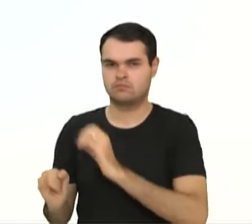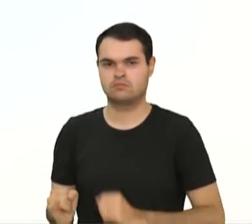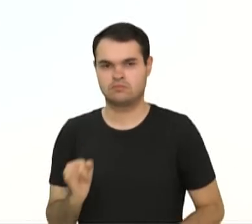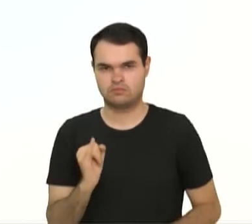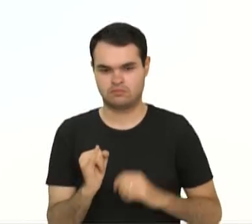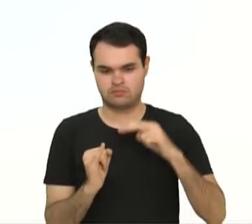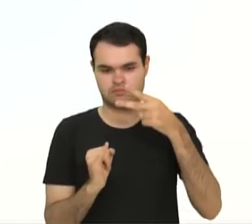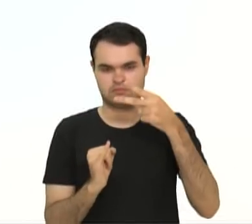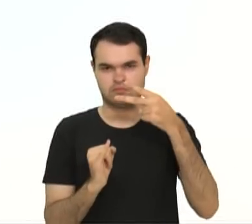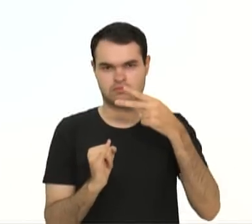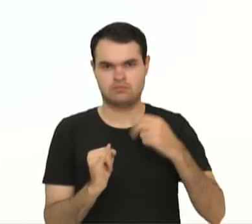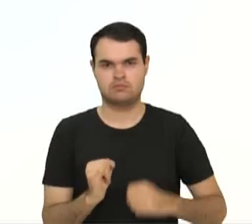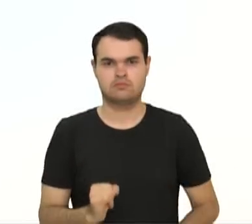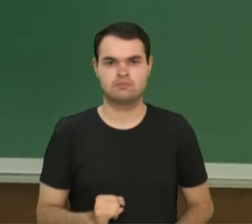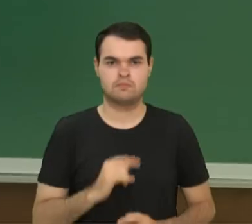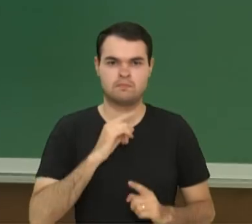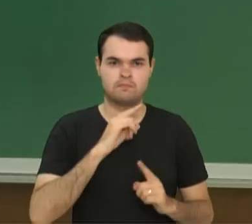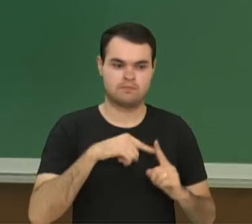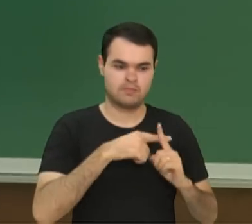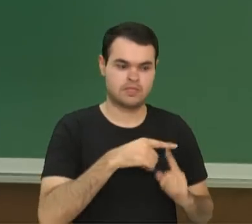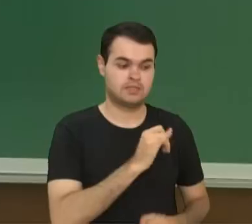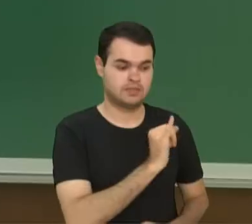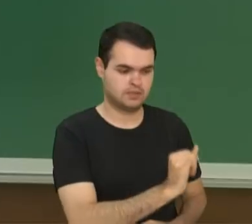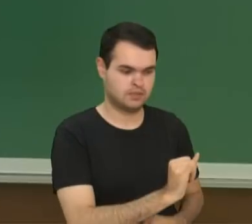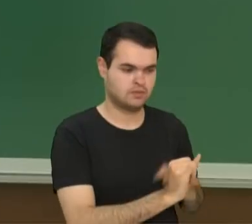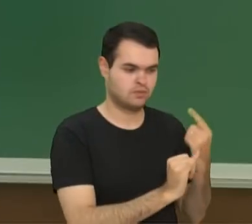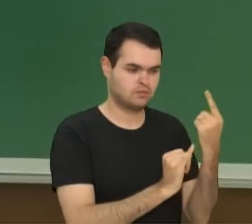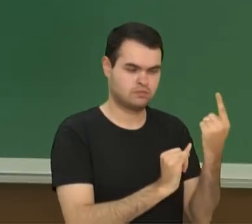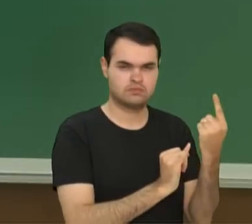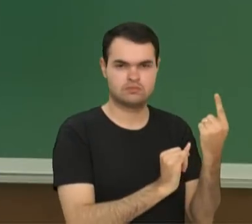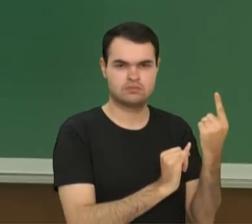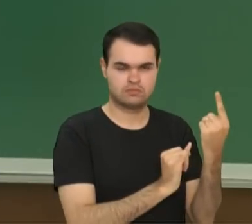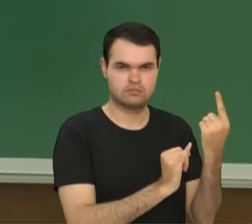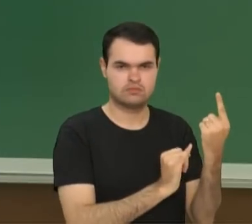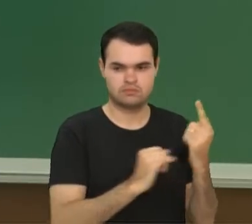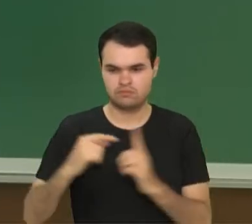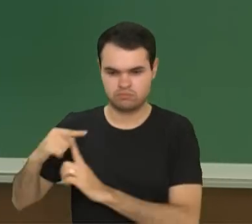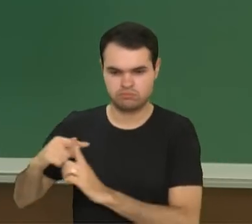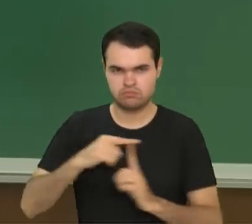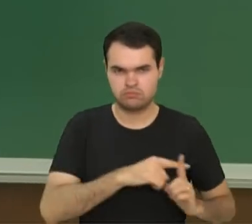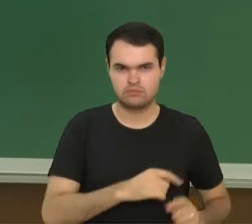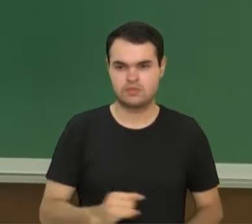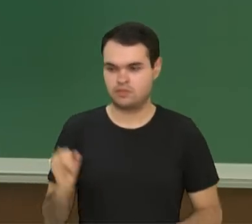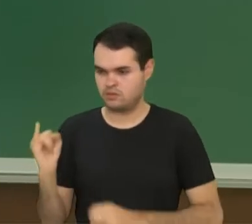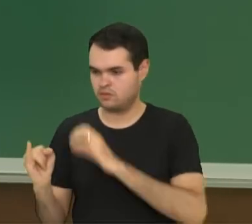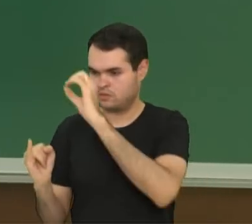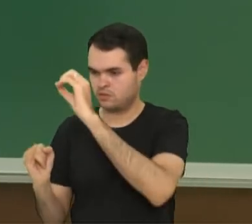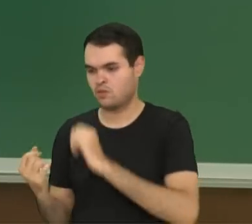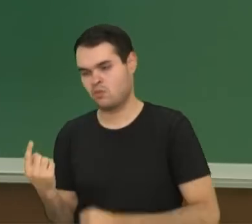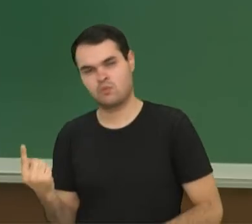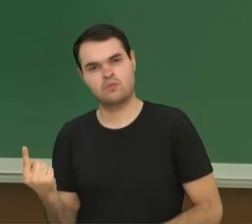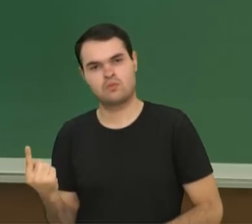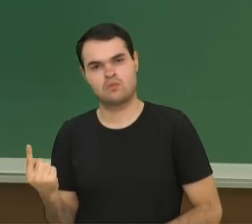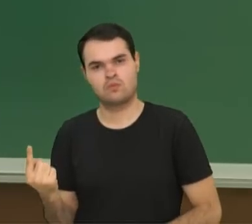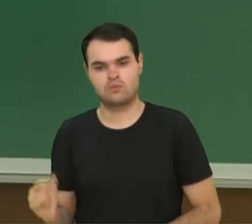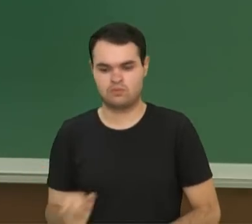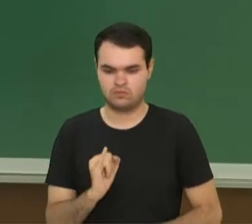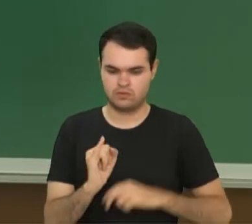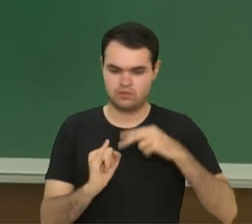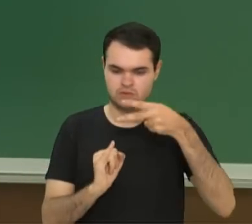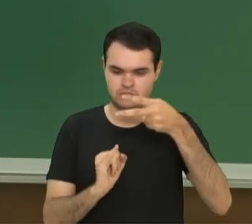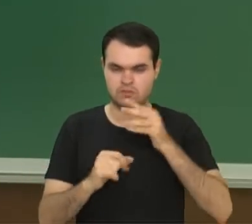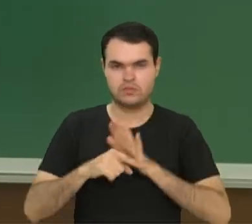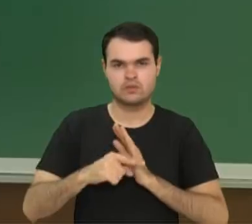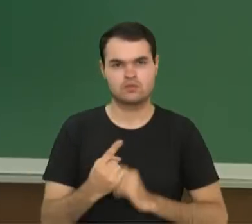ao quadrado, mais i elevado a 1. Então, portanto, i elevado a 0 é 1, i elevado ao